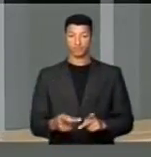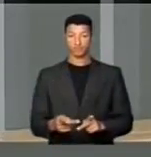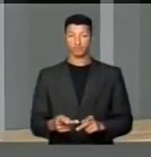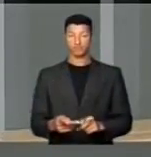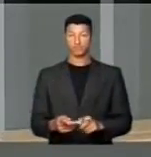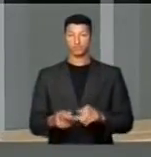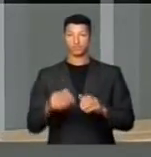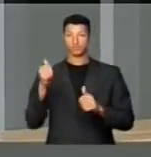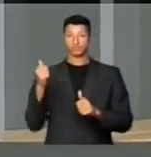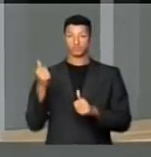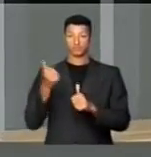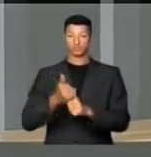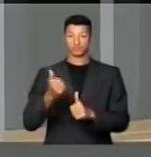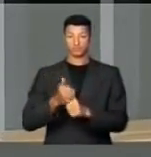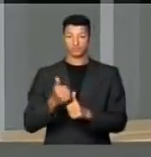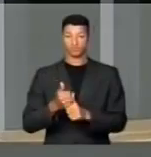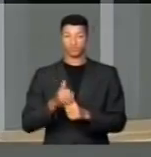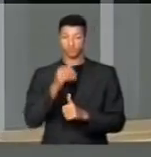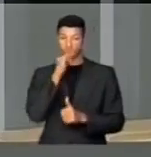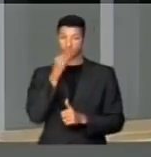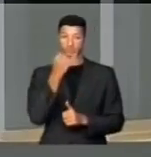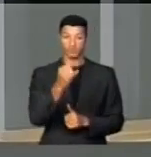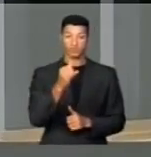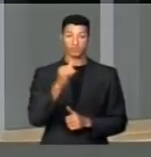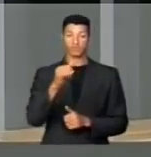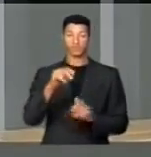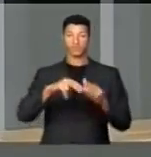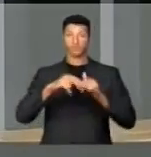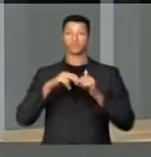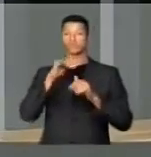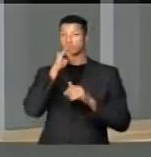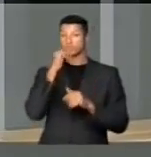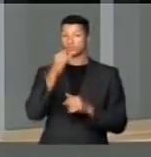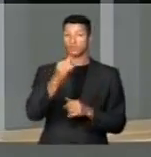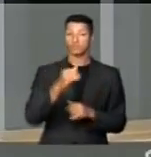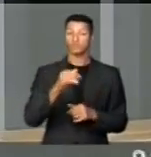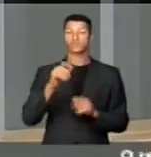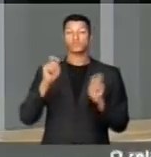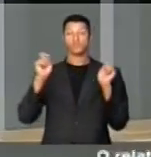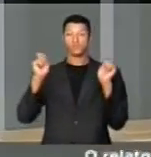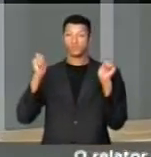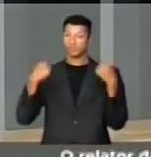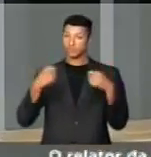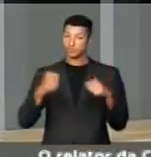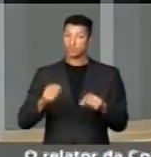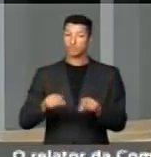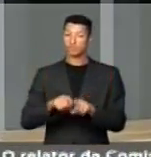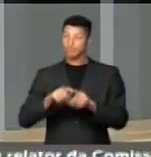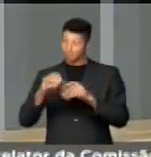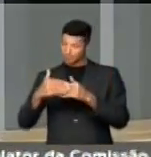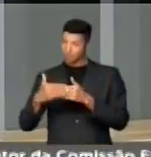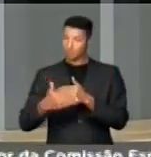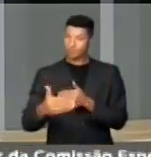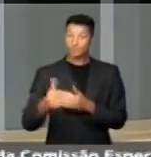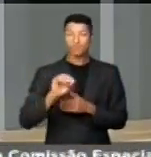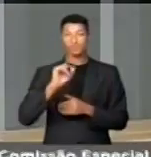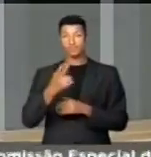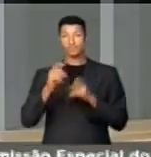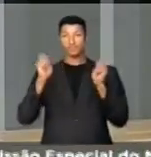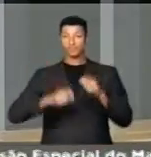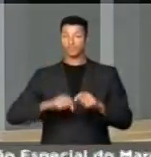de substituição das energias fósseis pelas energias renováveis seja postergado ou